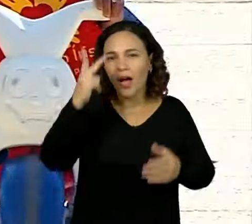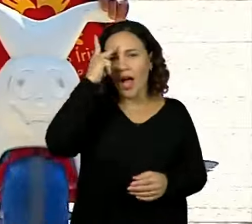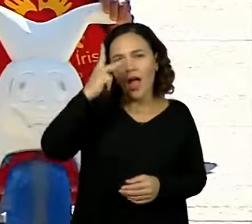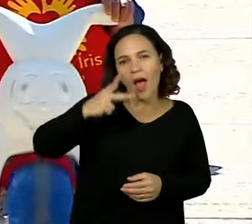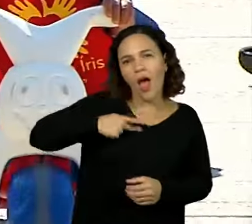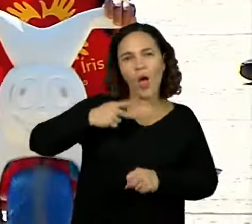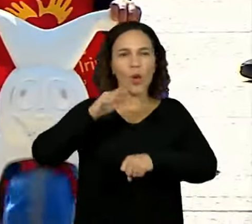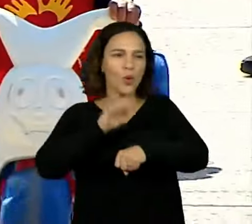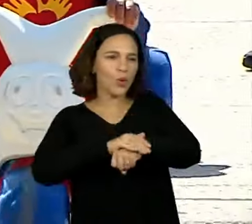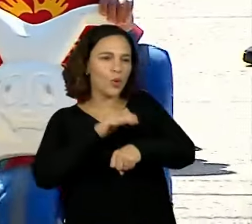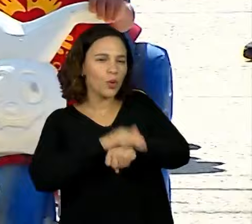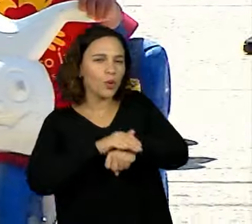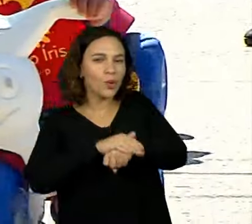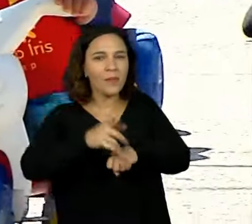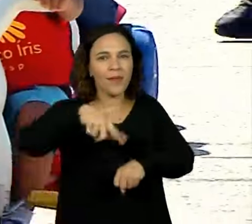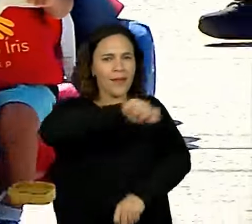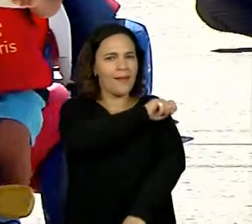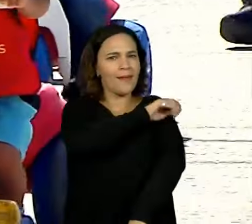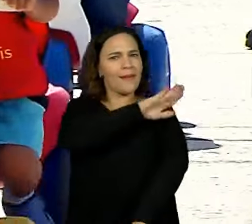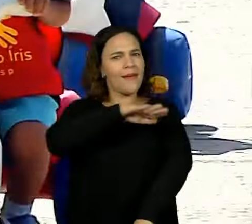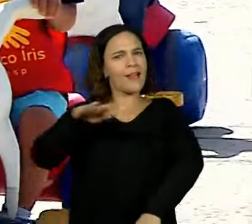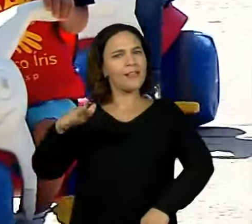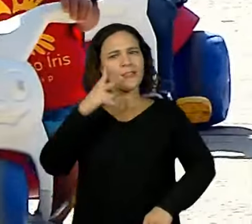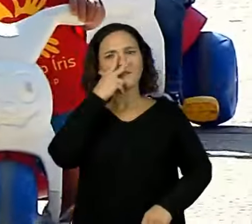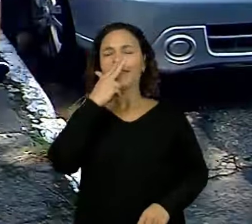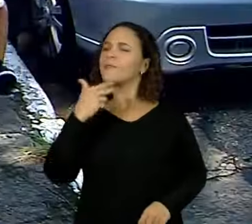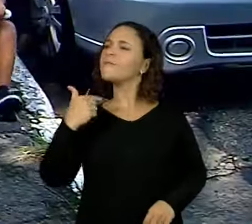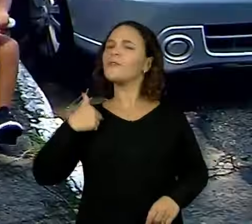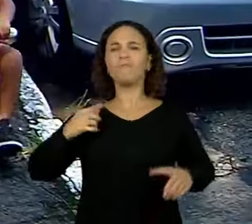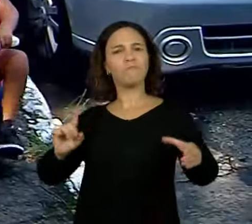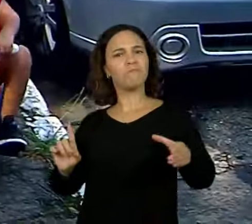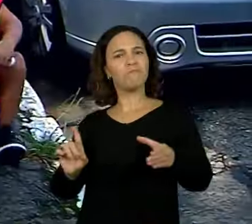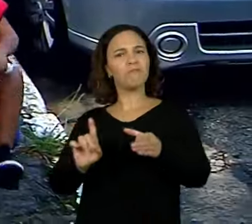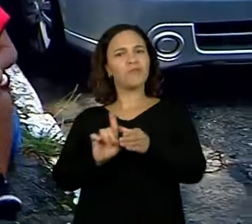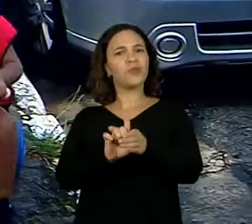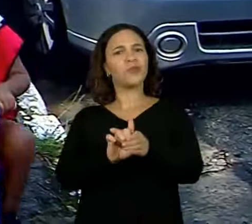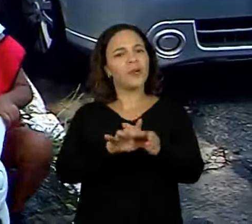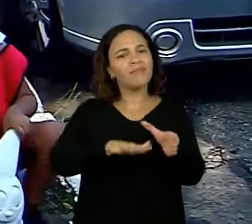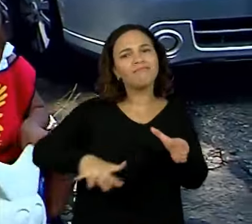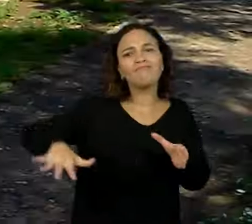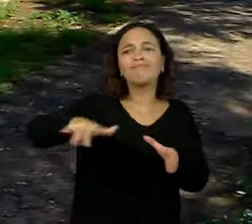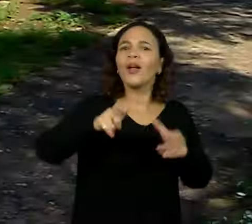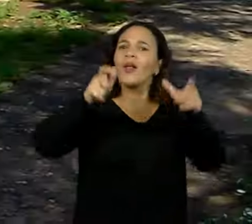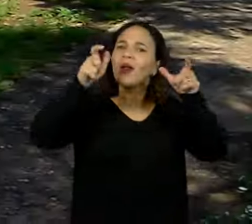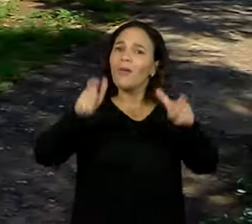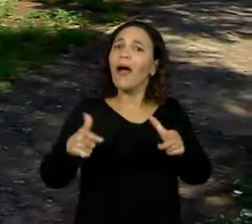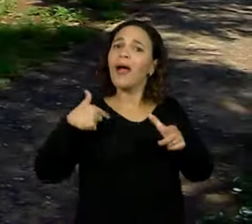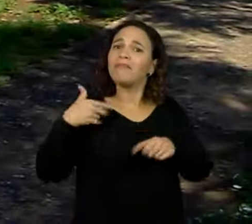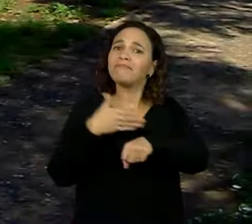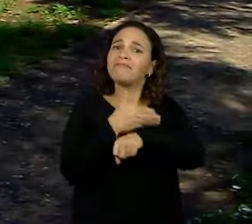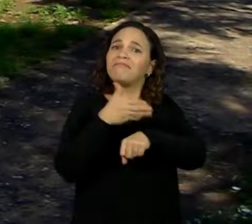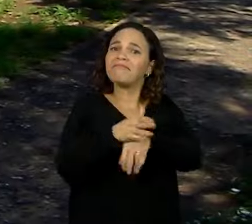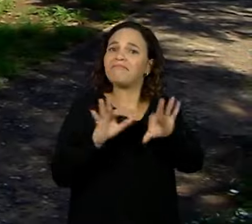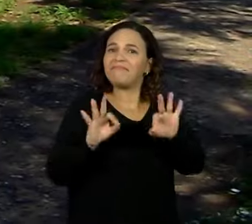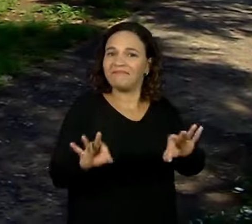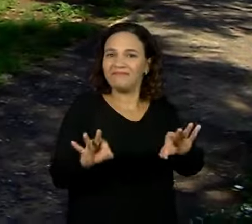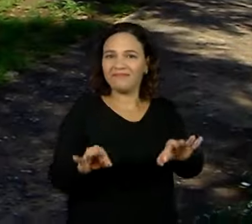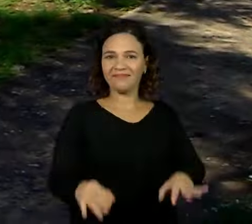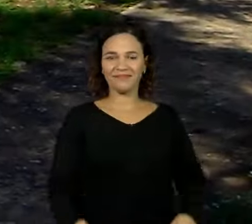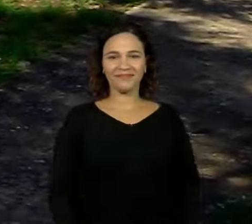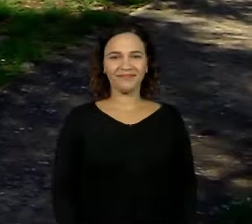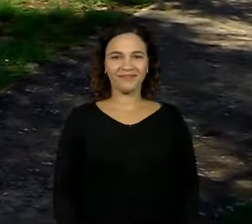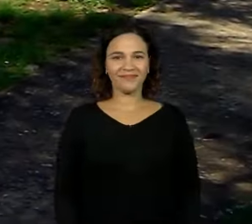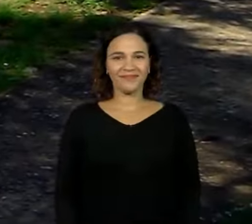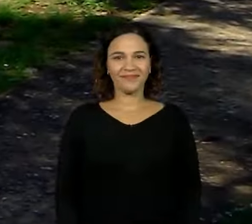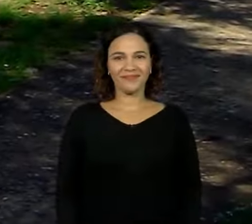que os alunos se sintam cada vez mais pertencentes aos espaços dos quais eles fazem parte.